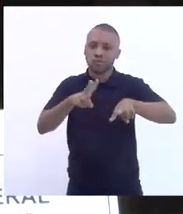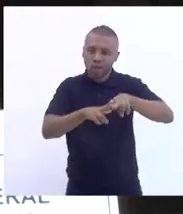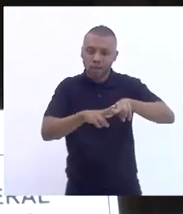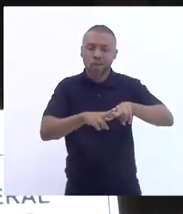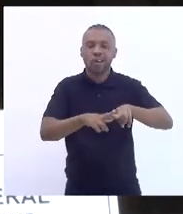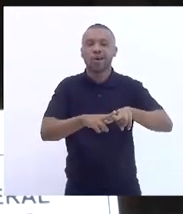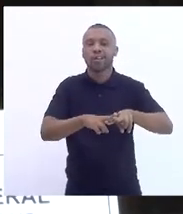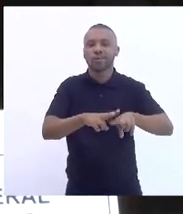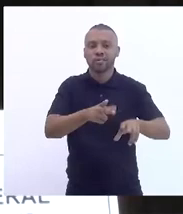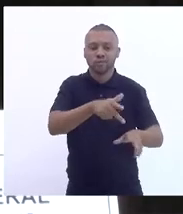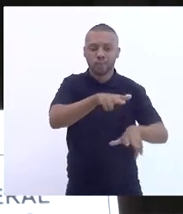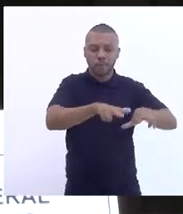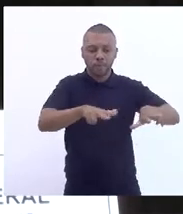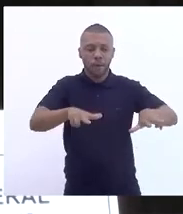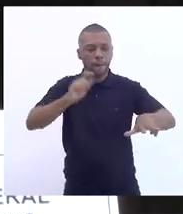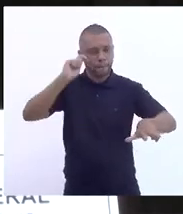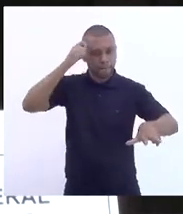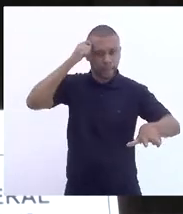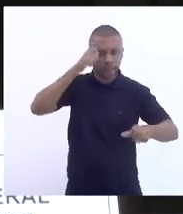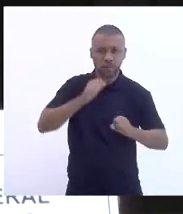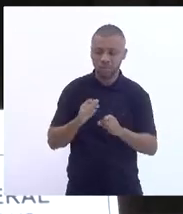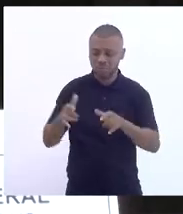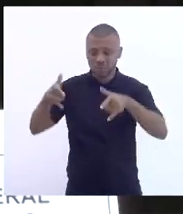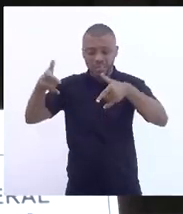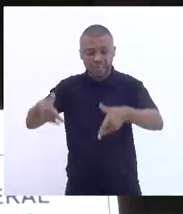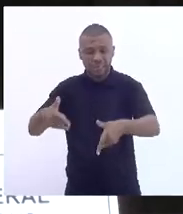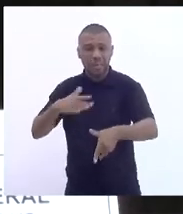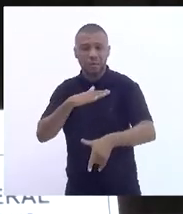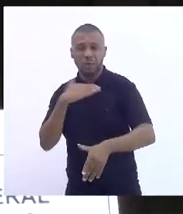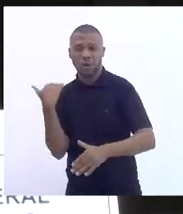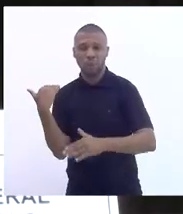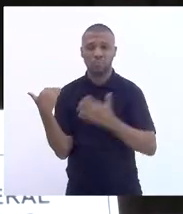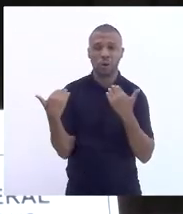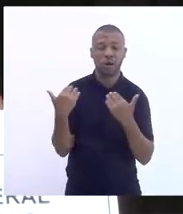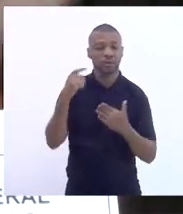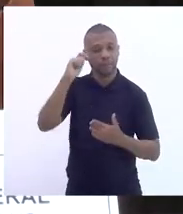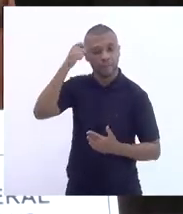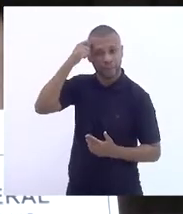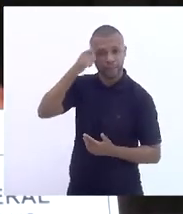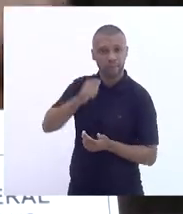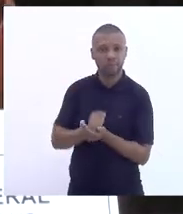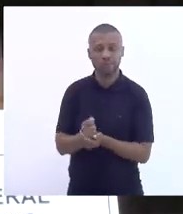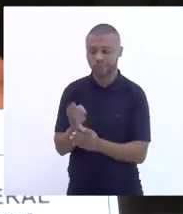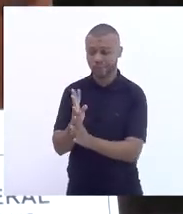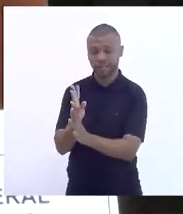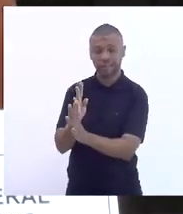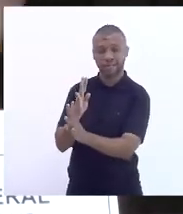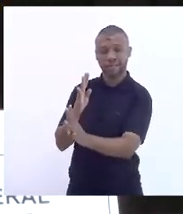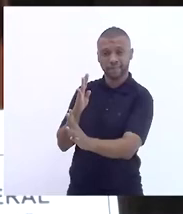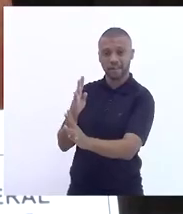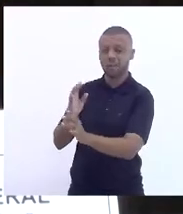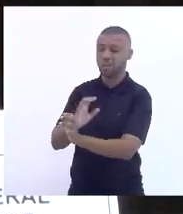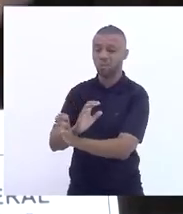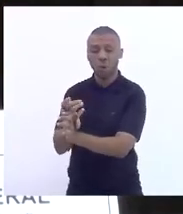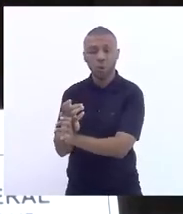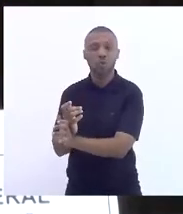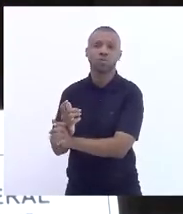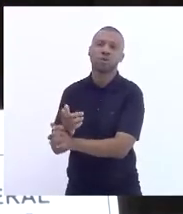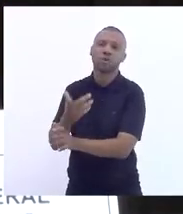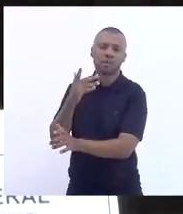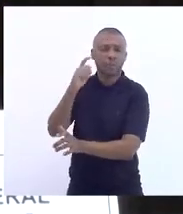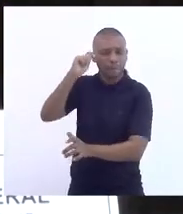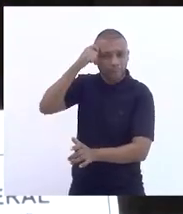cemitério São os corpos pretos na fila do osso são os corpos pretos a questão do racismo estrutura